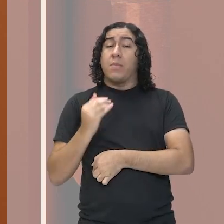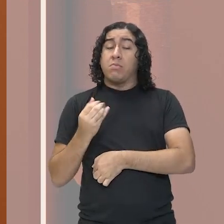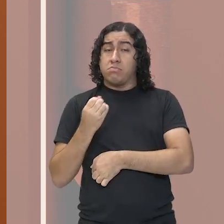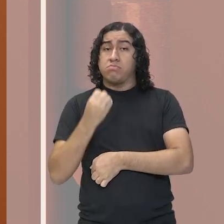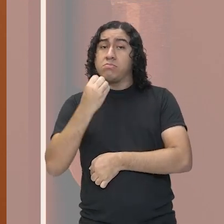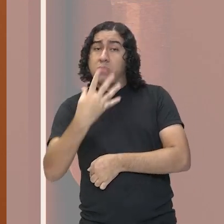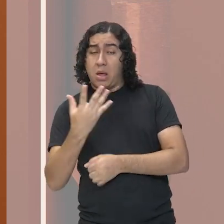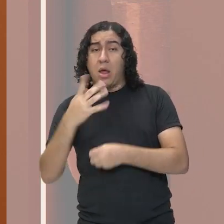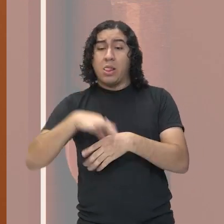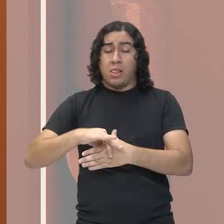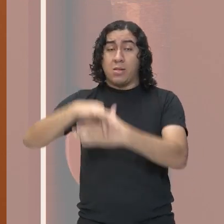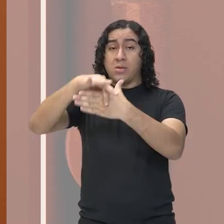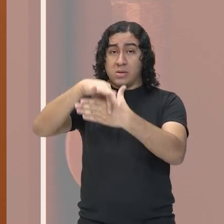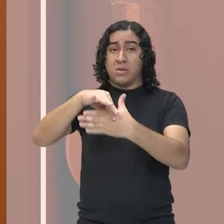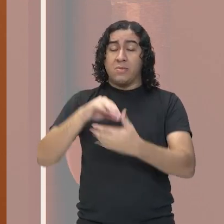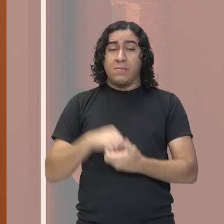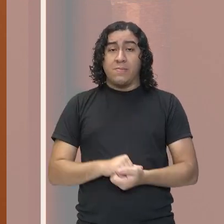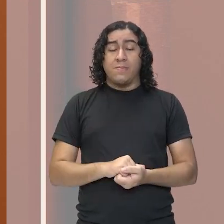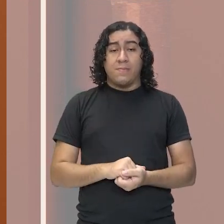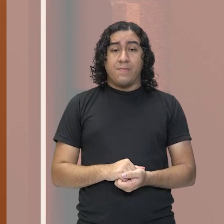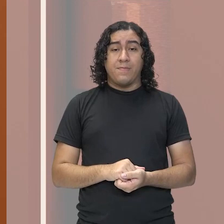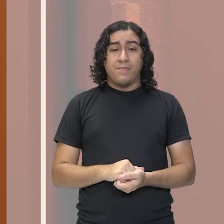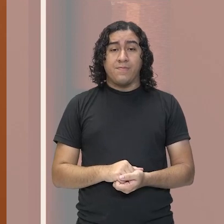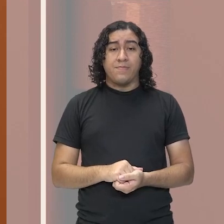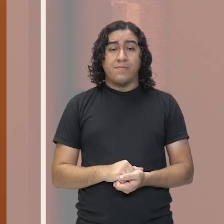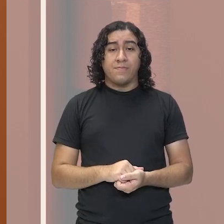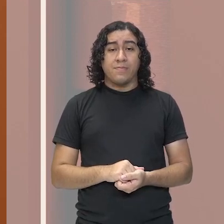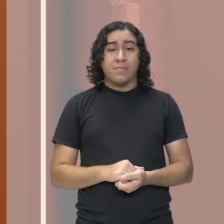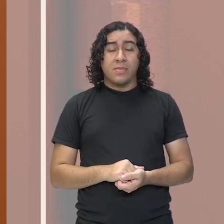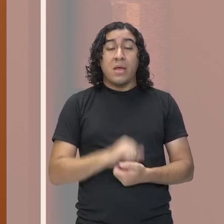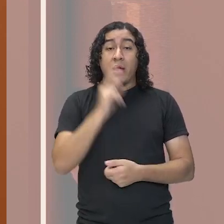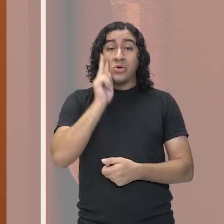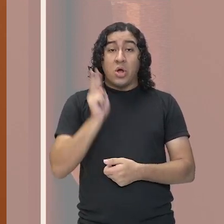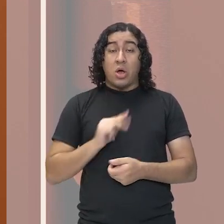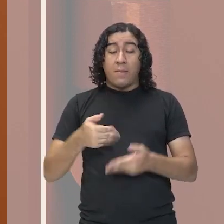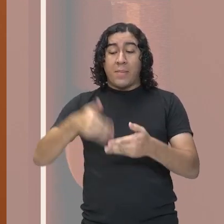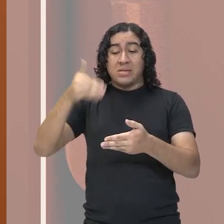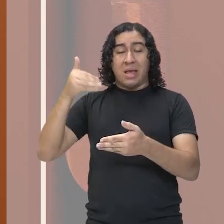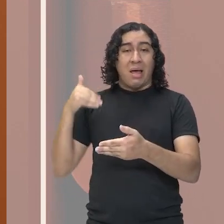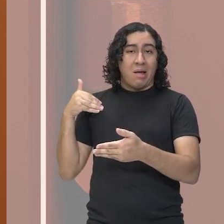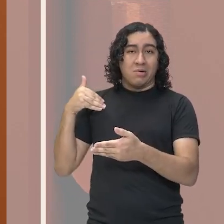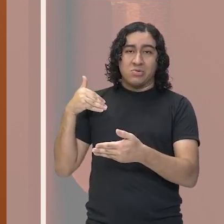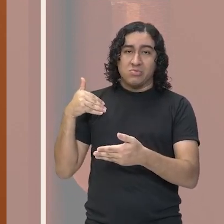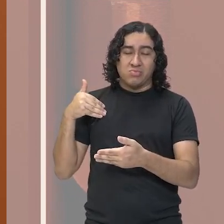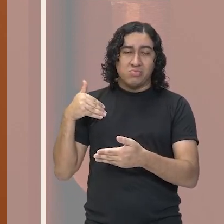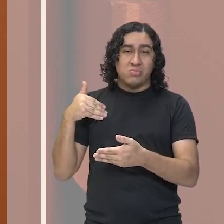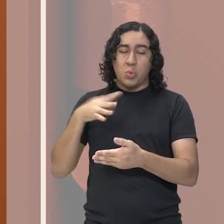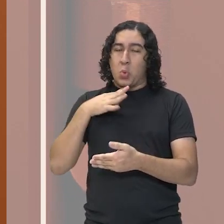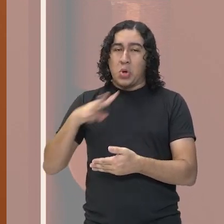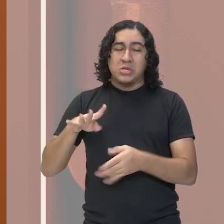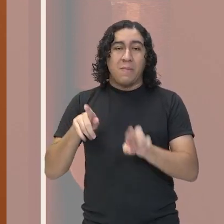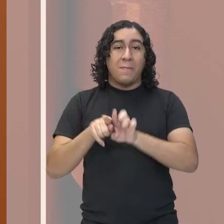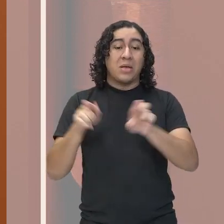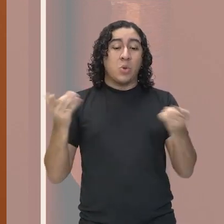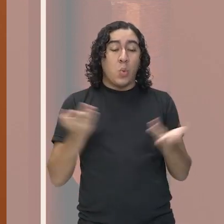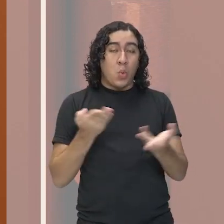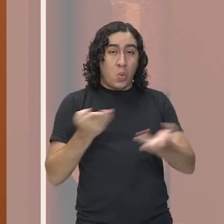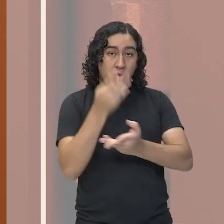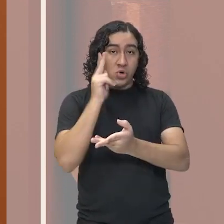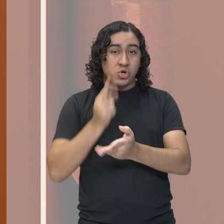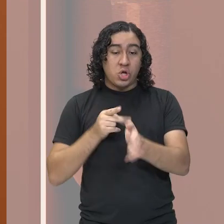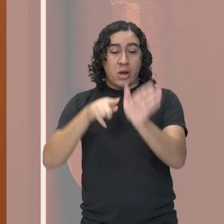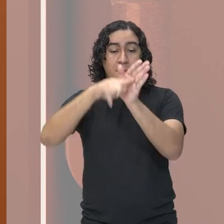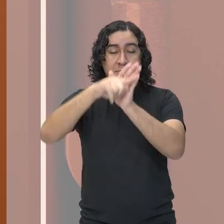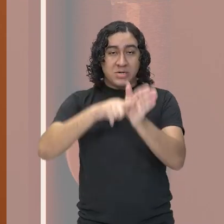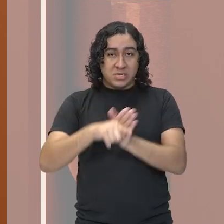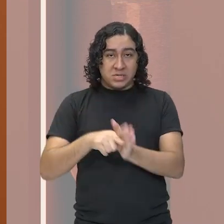líder que durante muito tempo a história não o reconheceu, né, e agora a historiografia nacional